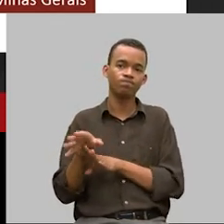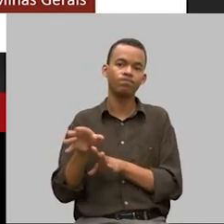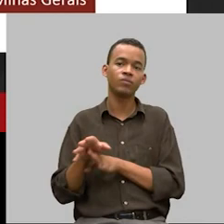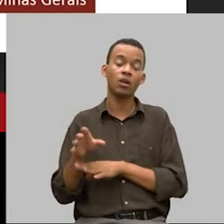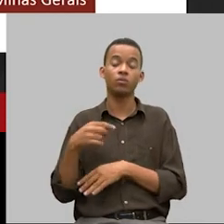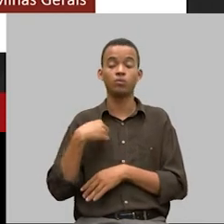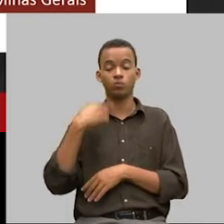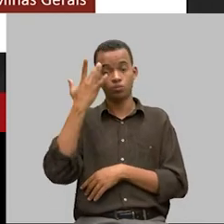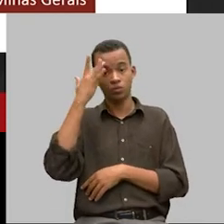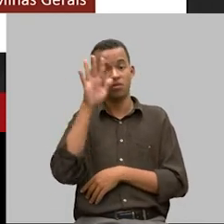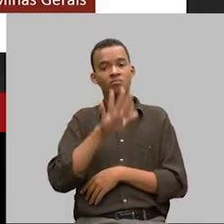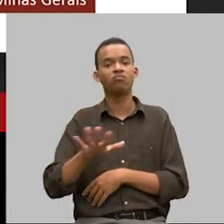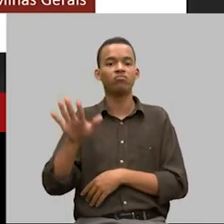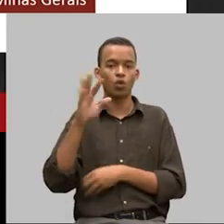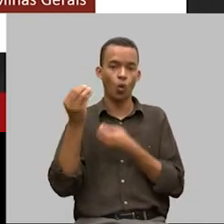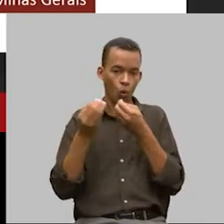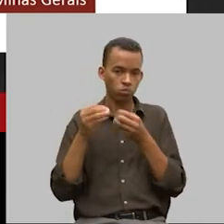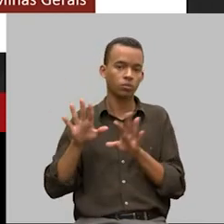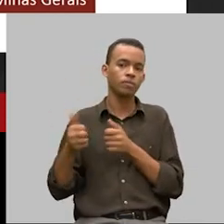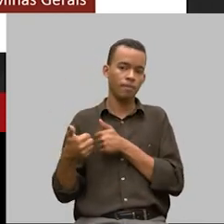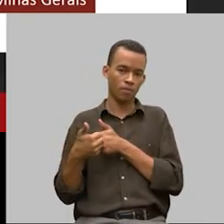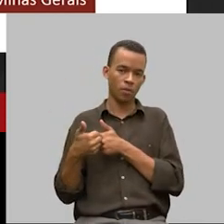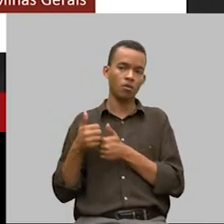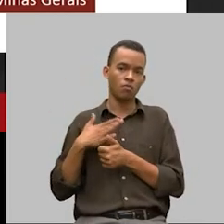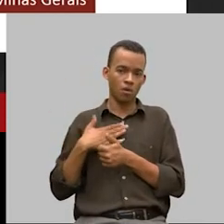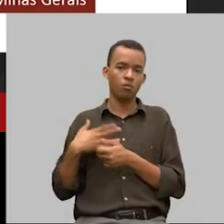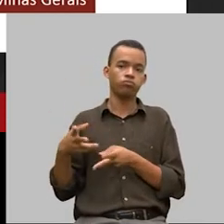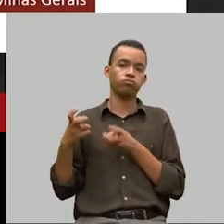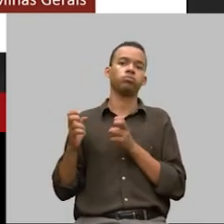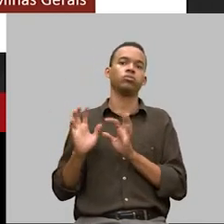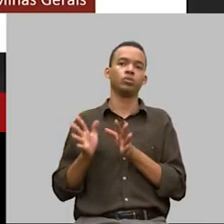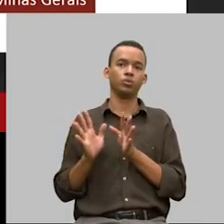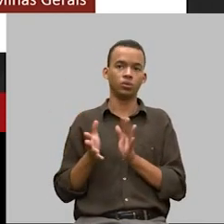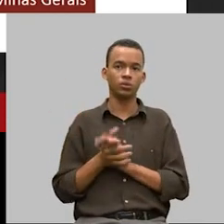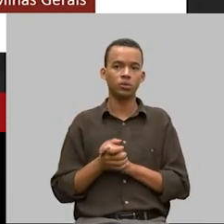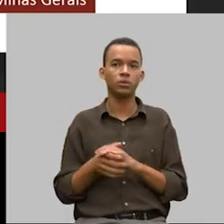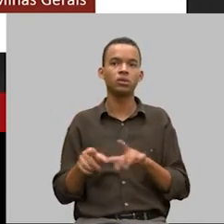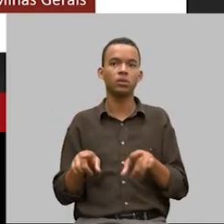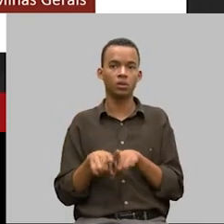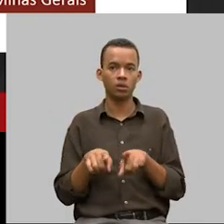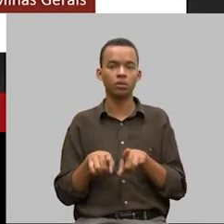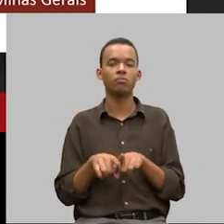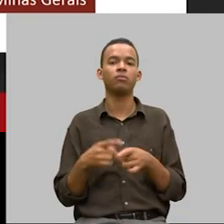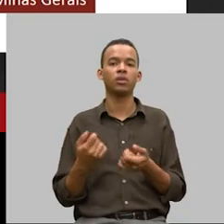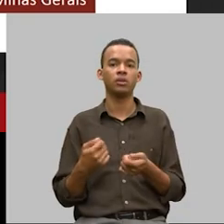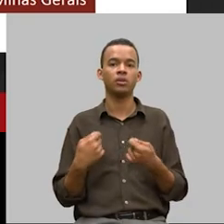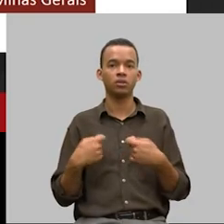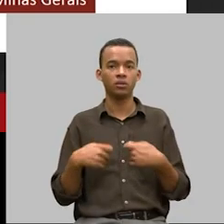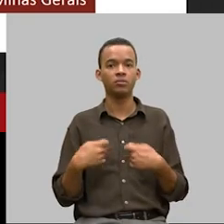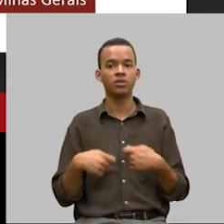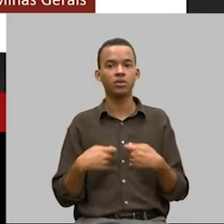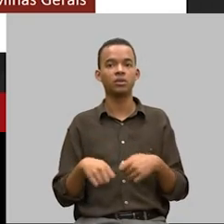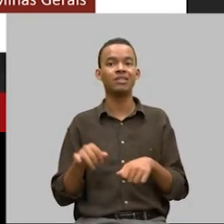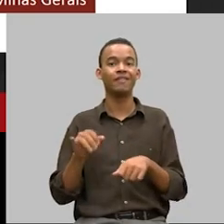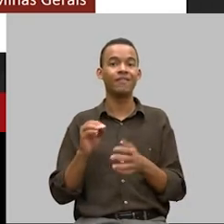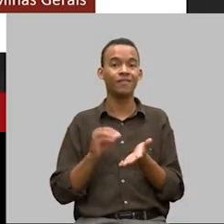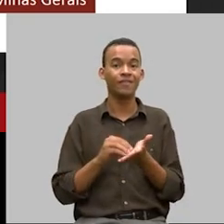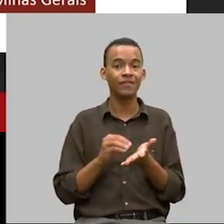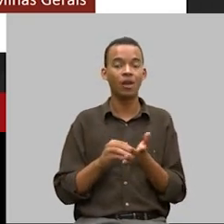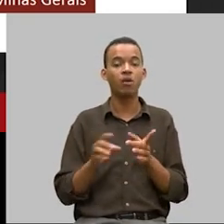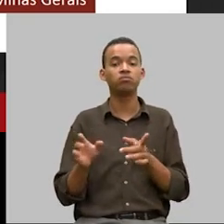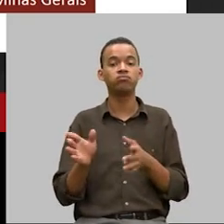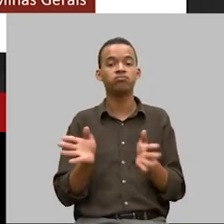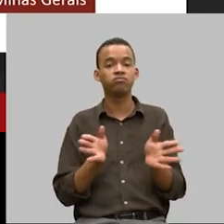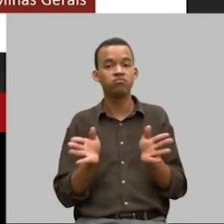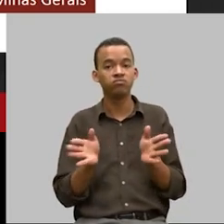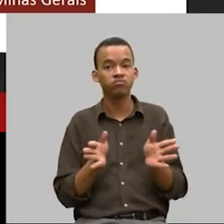a gente falta realmente efetivar efetivar as diretrizes da Educação do campo do Estado de Minas Gerais a gente já tem na verdade uma política de mais de 8